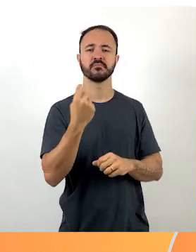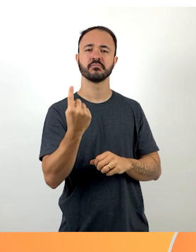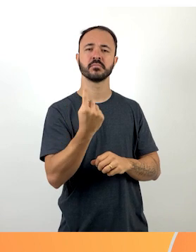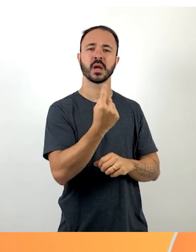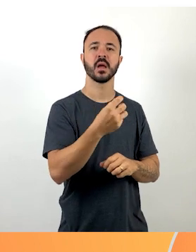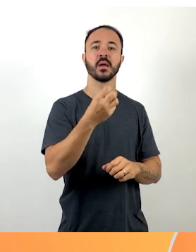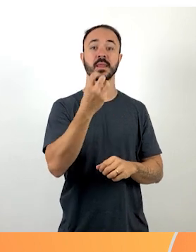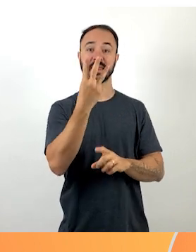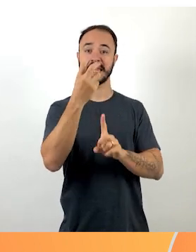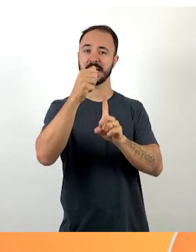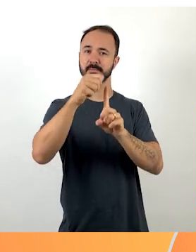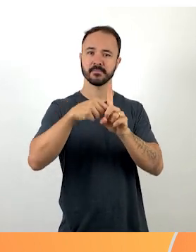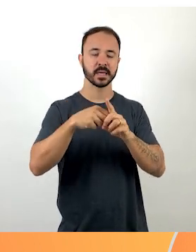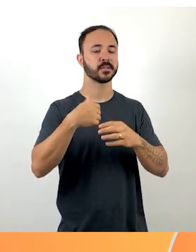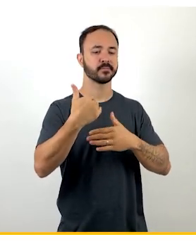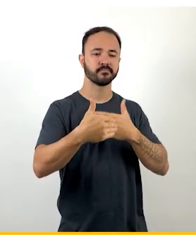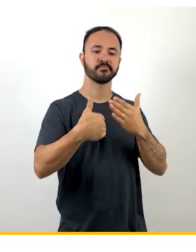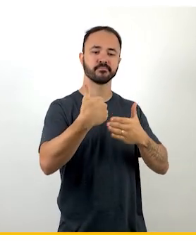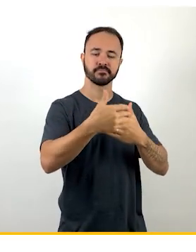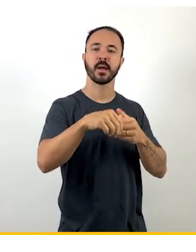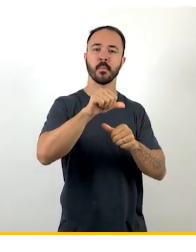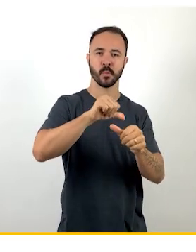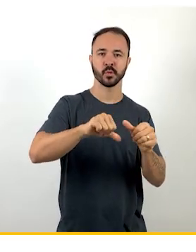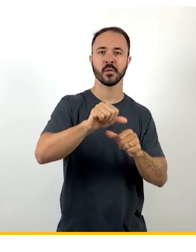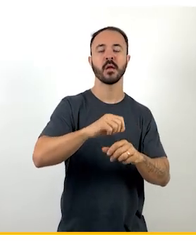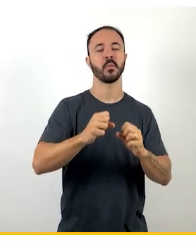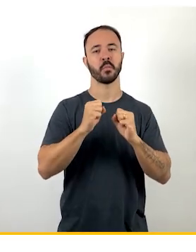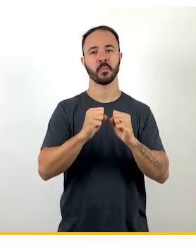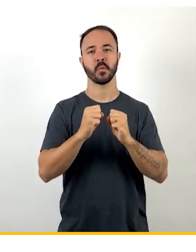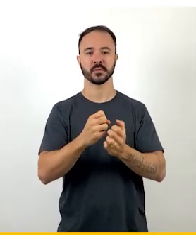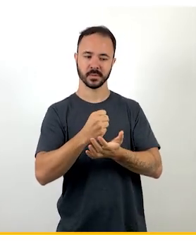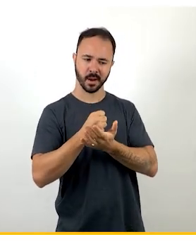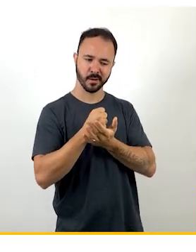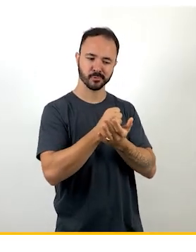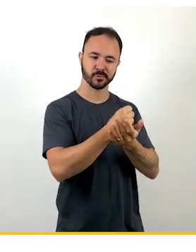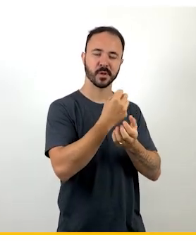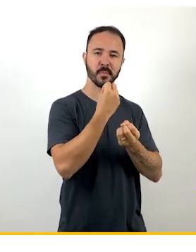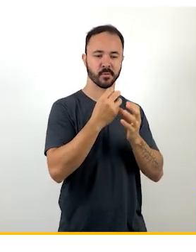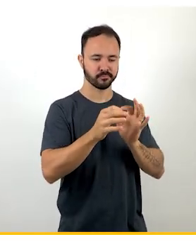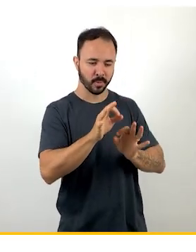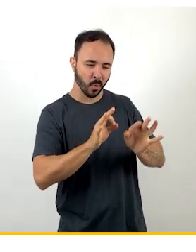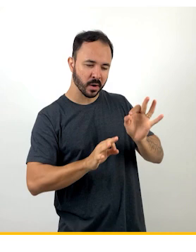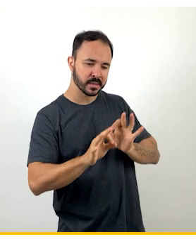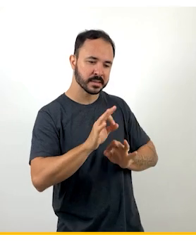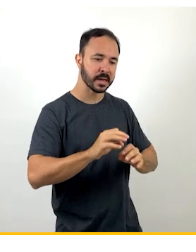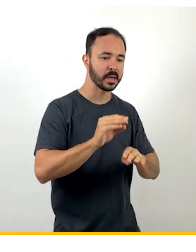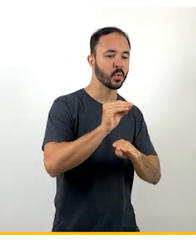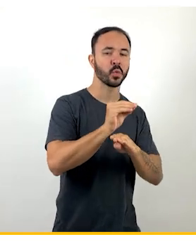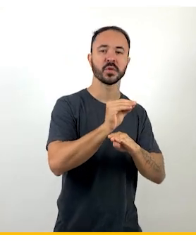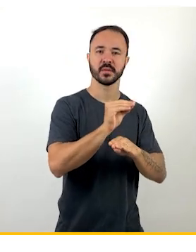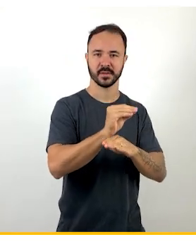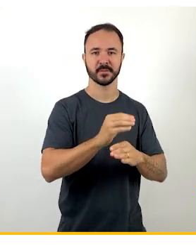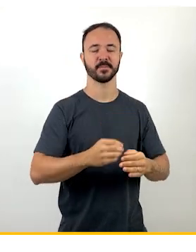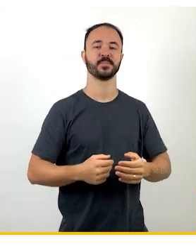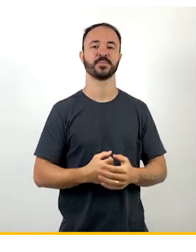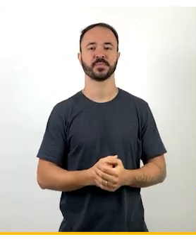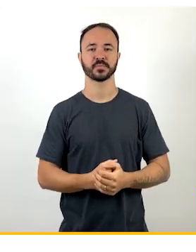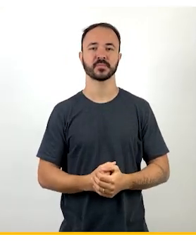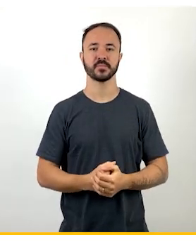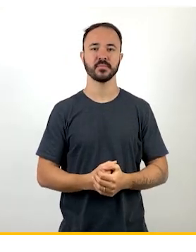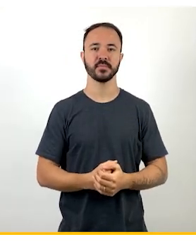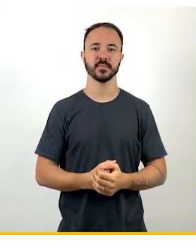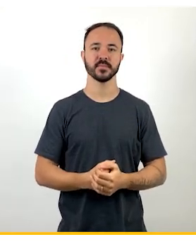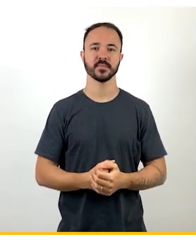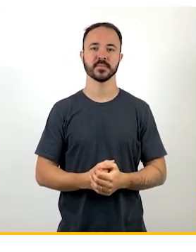parte para 10. Se você usa 1 ml desse produto, você dissolve em 10 ml de água e aplica nas suas